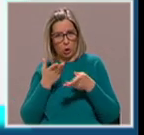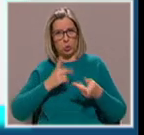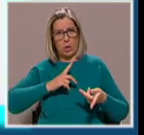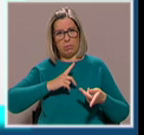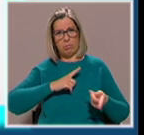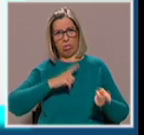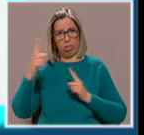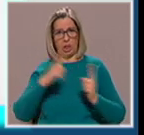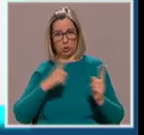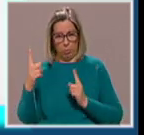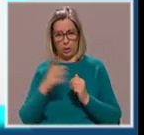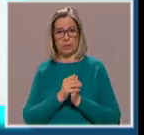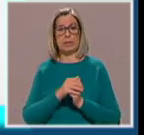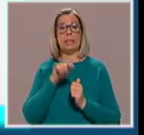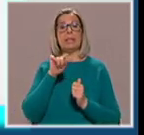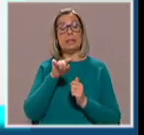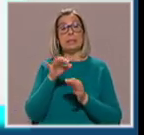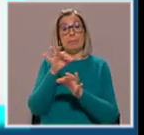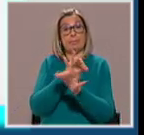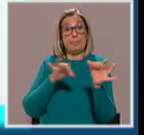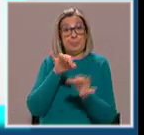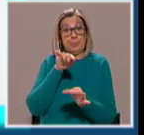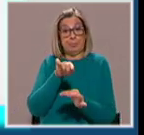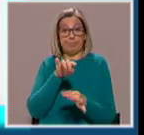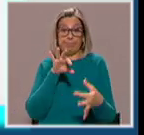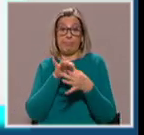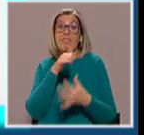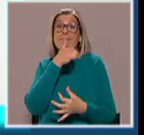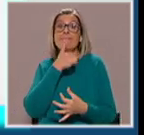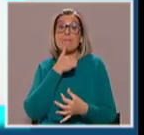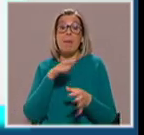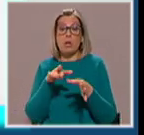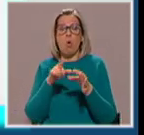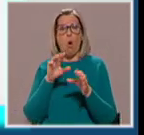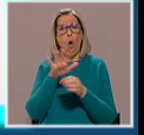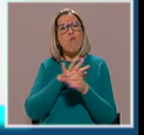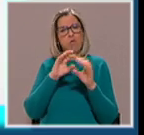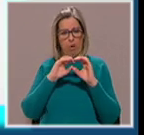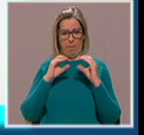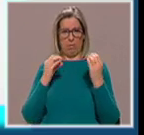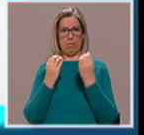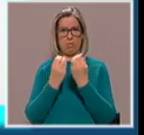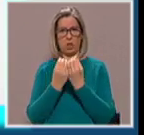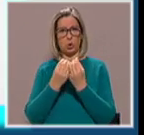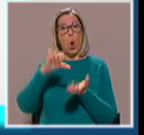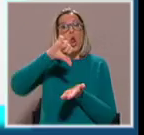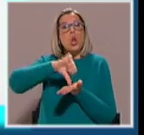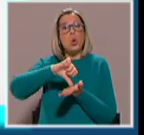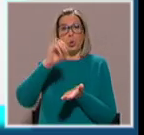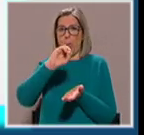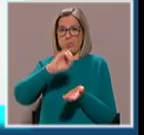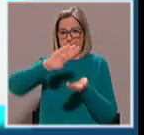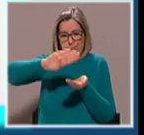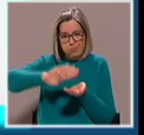As hemácias são as células mais abundantes do sangue. Têm forma de disco bicôncavo e sem núcleo. No seu